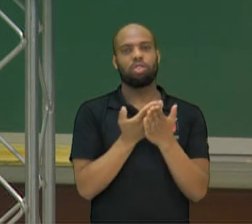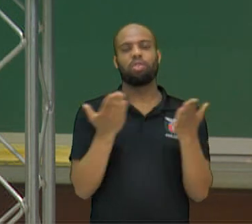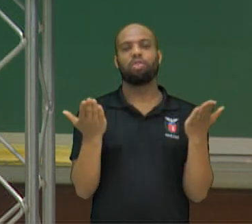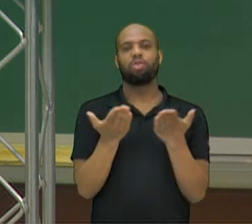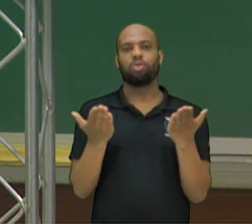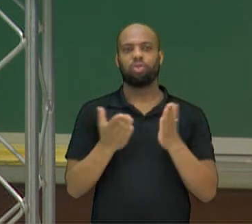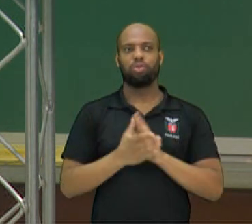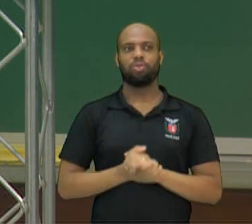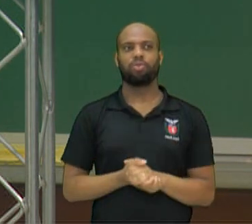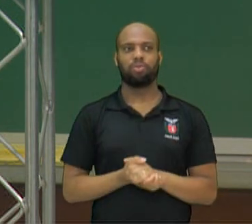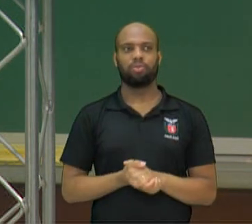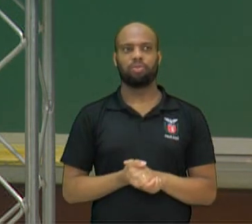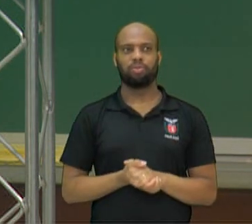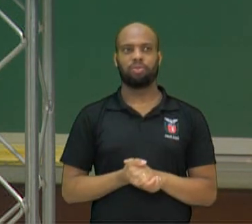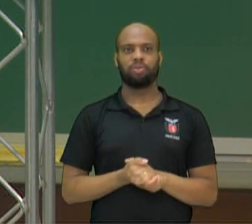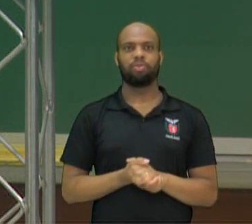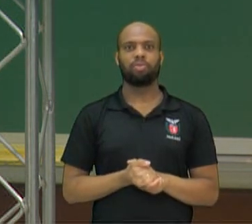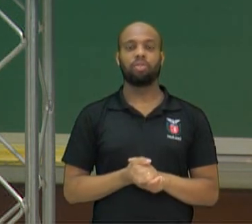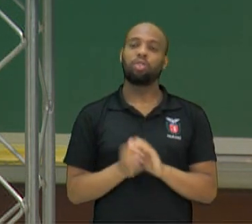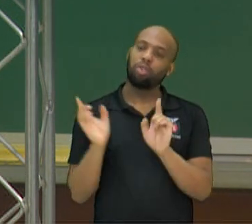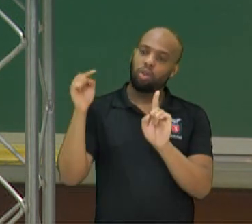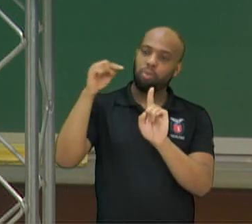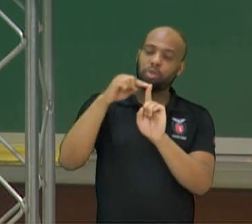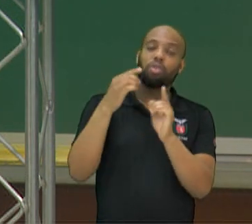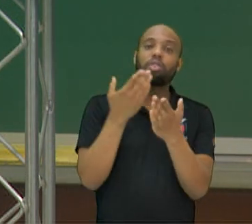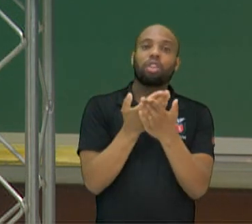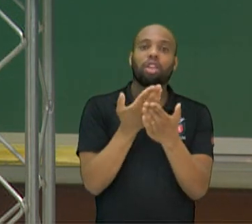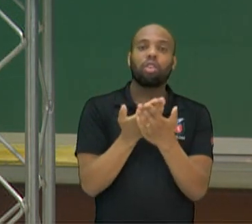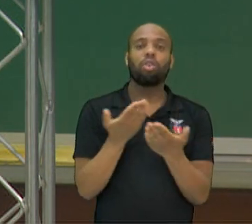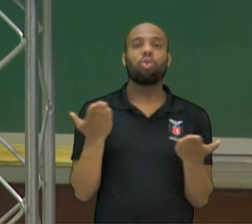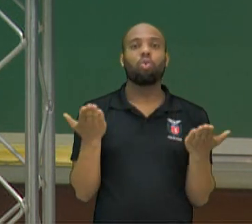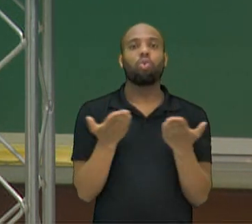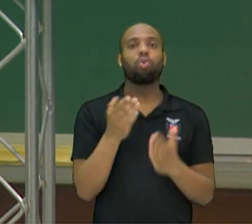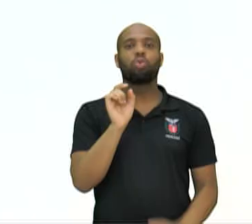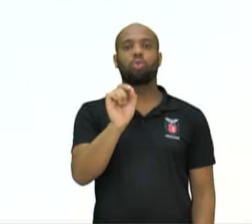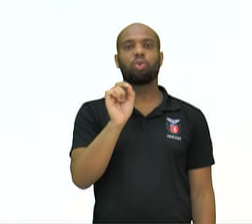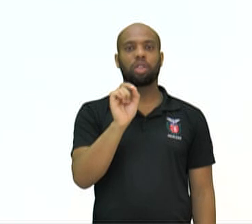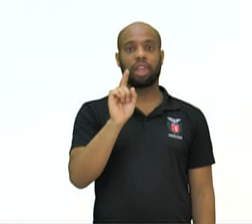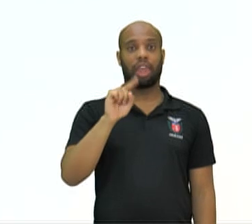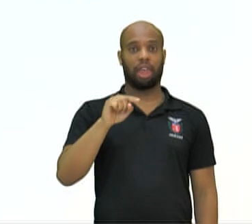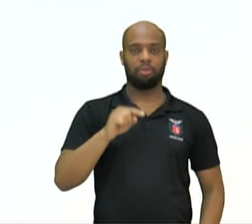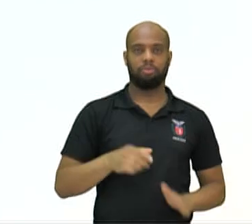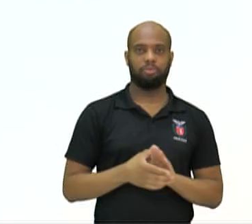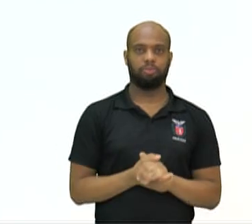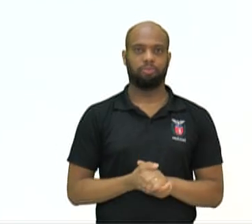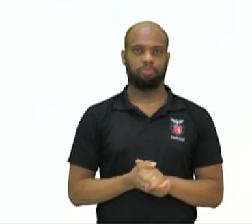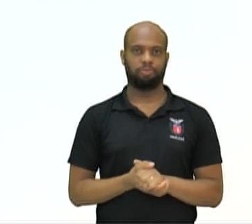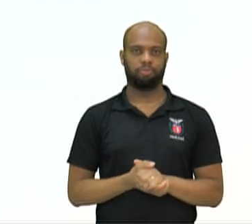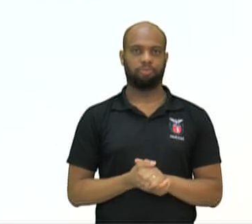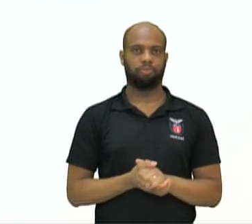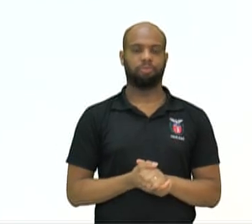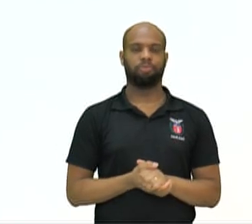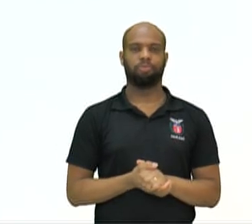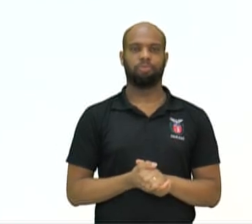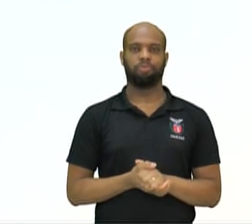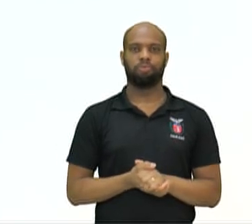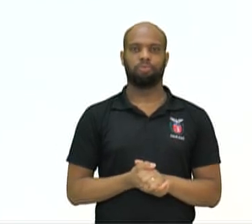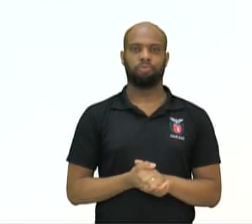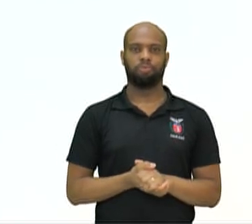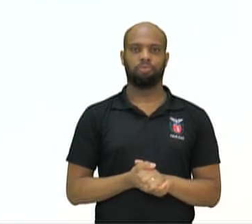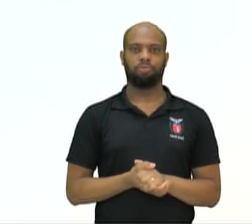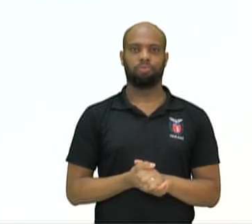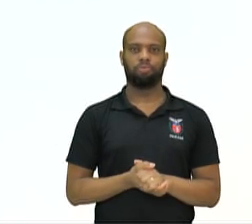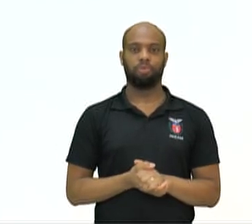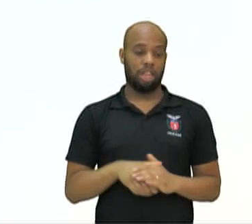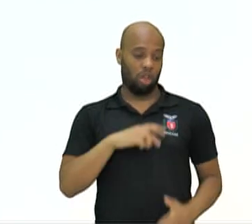hoje. O objetivo da aula de hoje são estabelecer